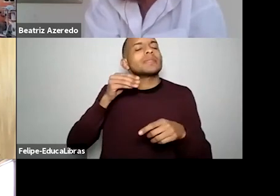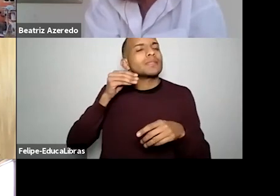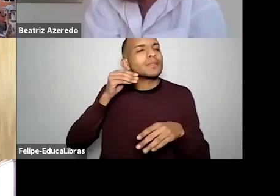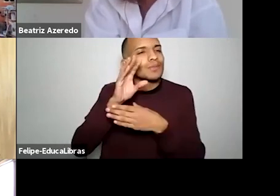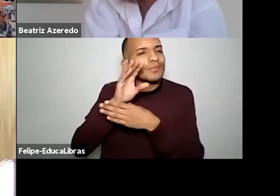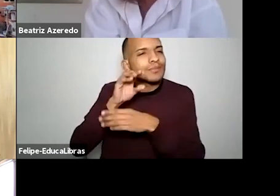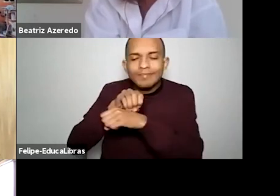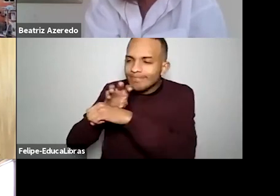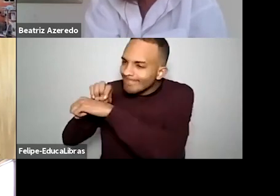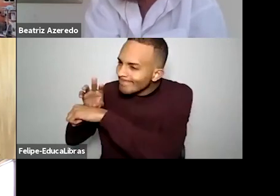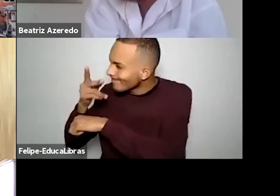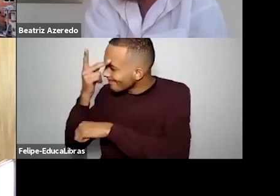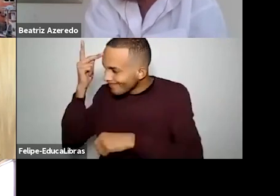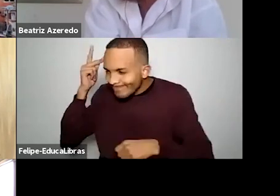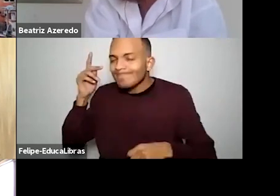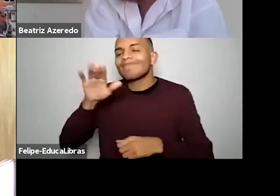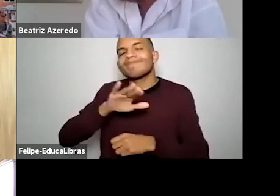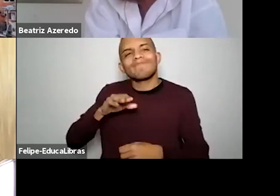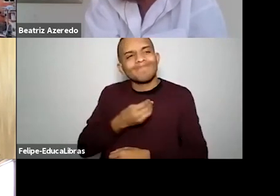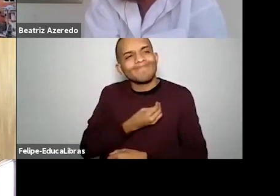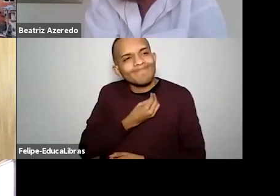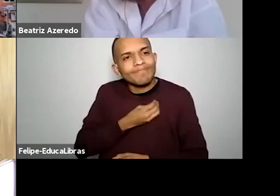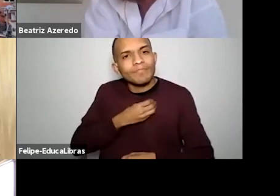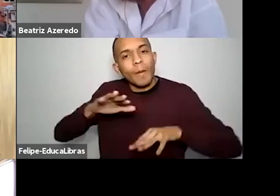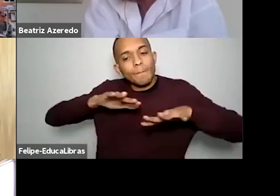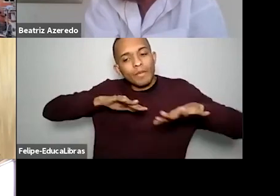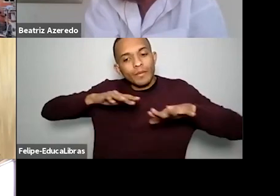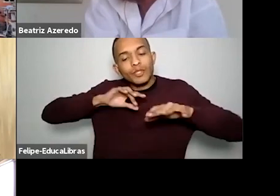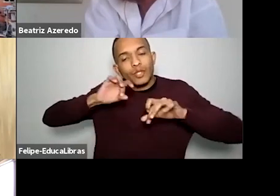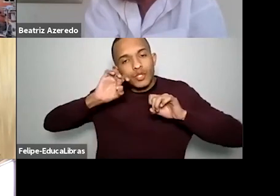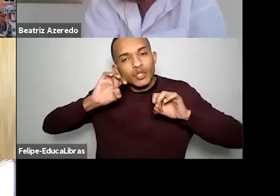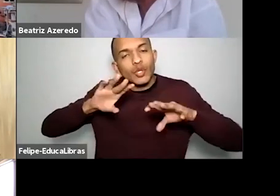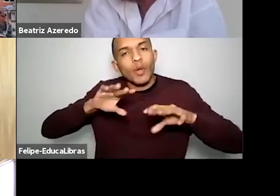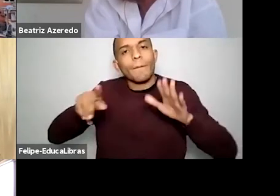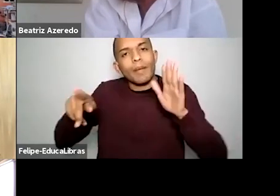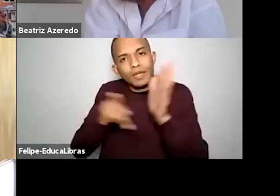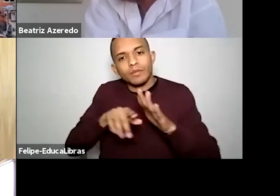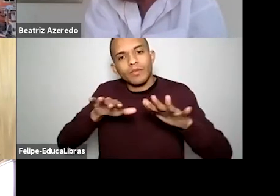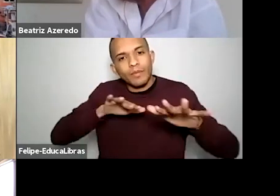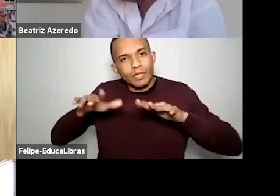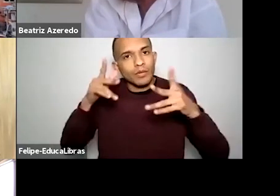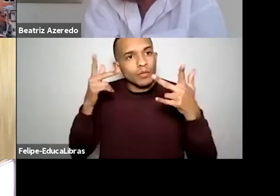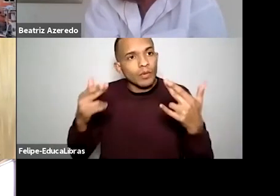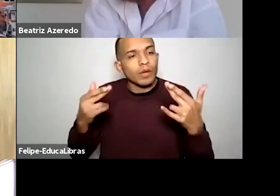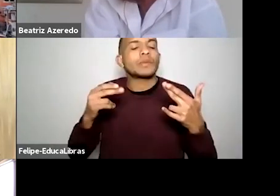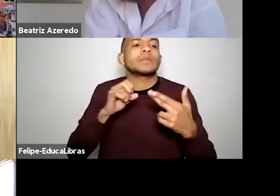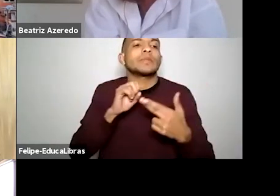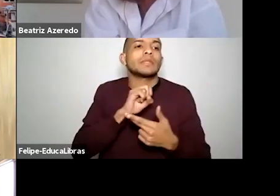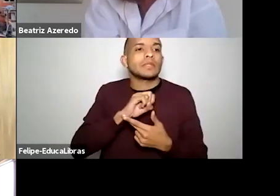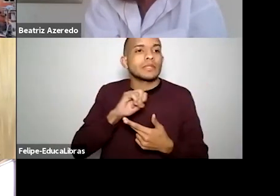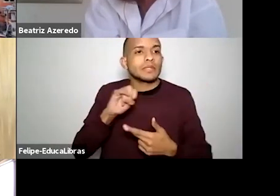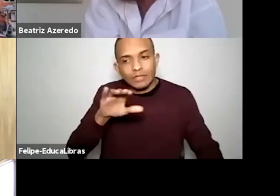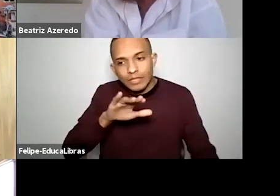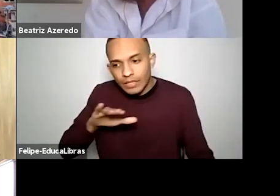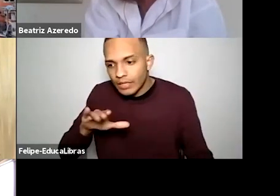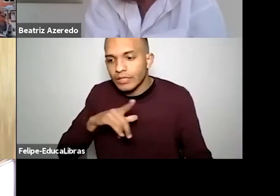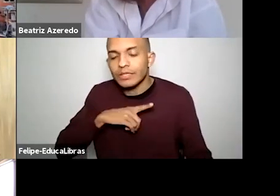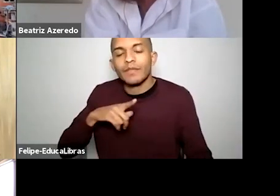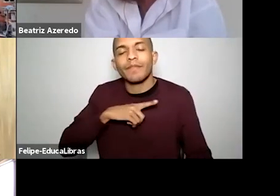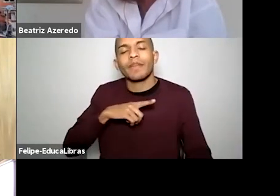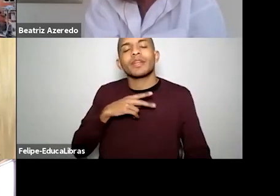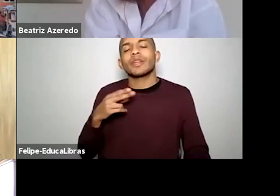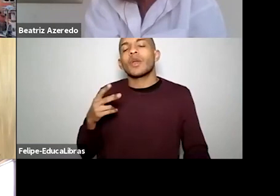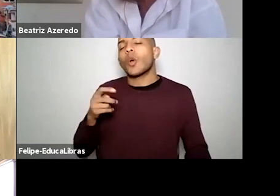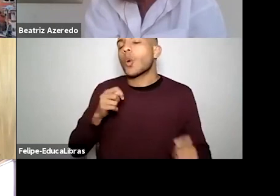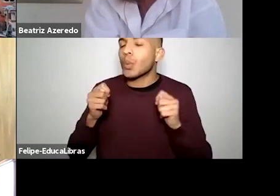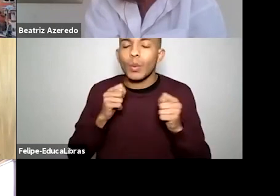monte de gente a fazer alguma coisa, né? E que movimento só é movimento, como você mesma sempre diz, quando a gente não tem controle disso,